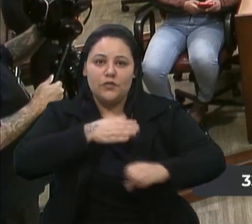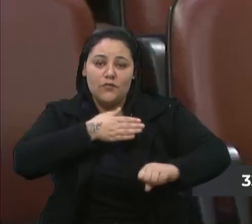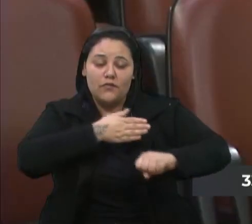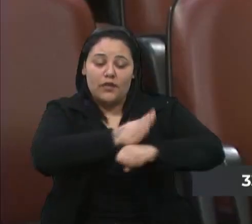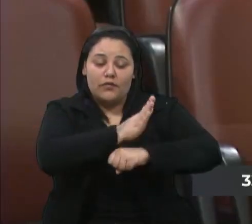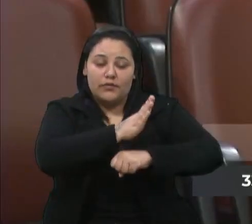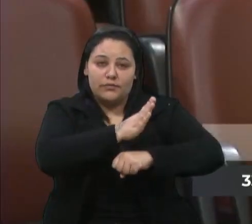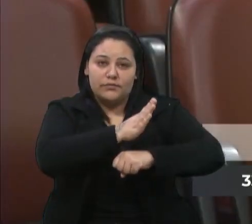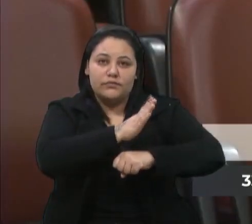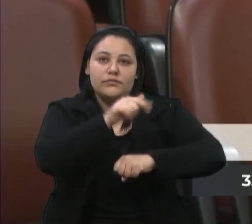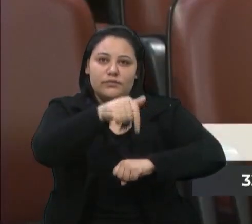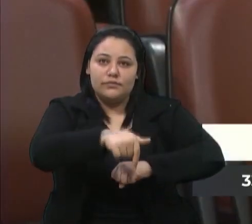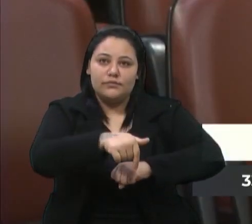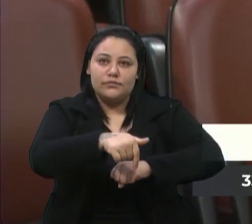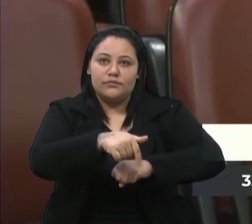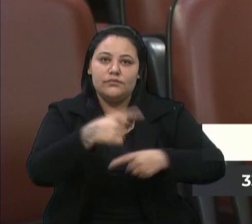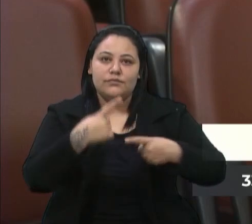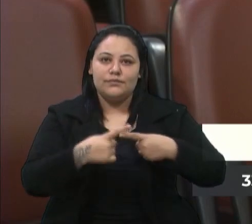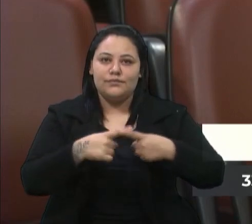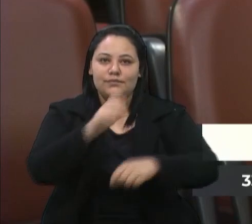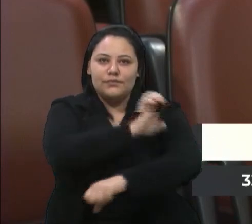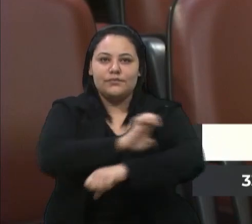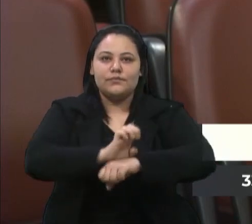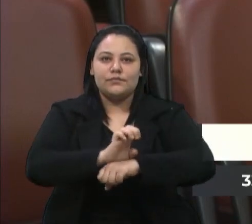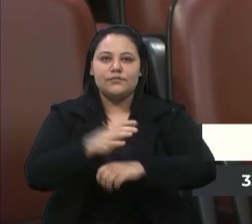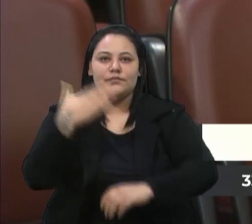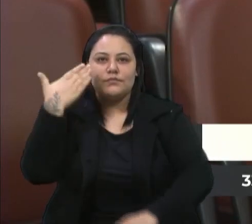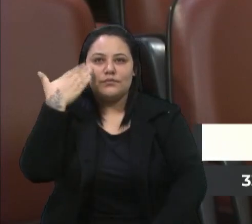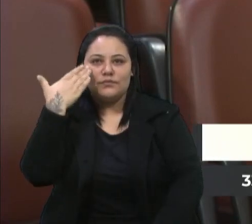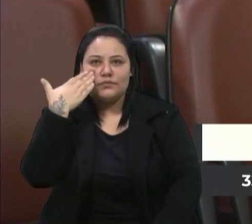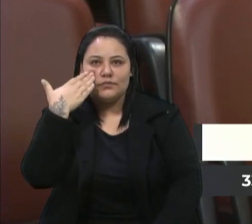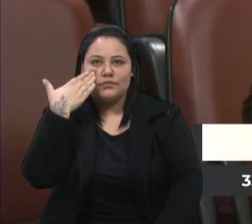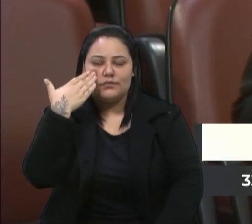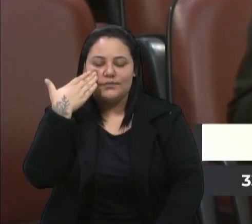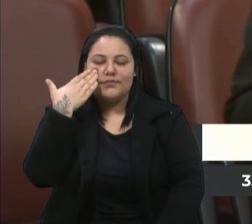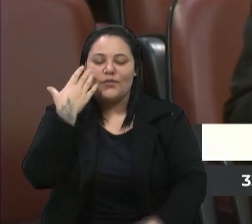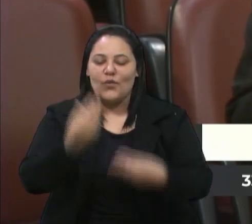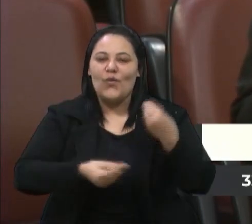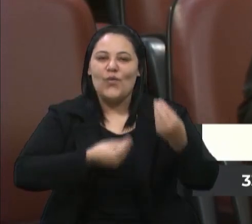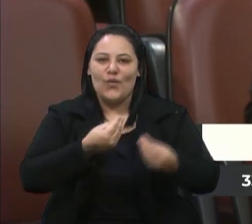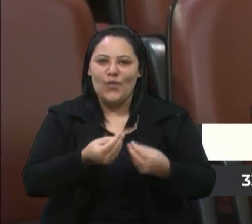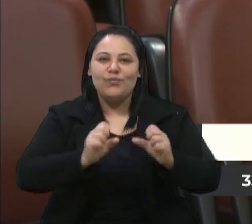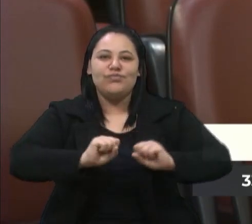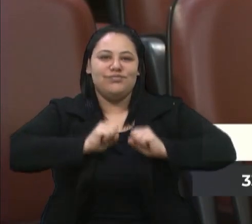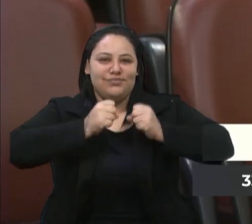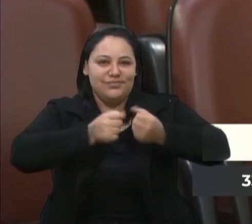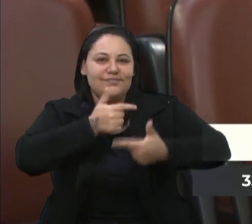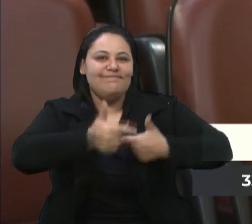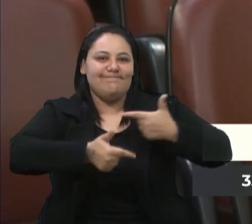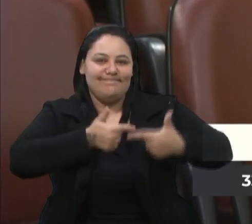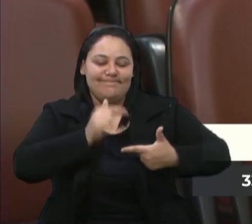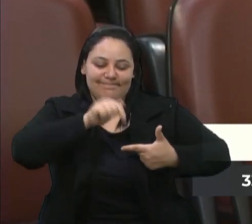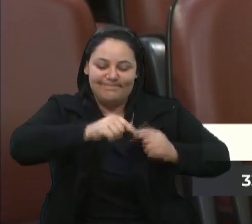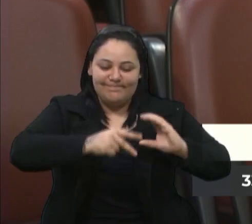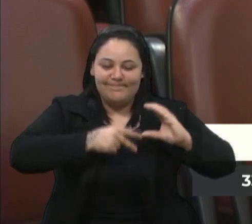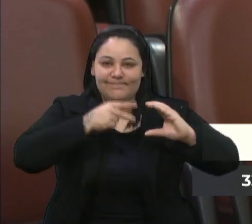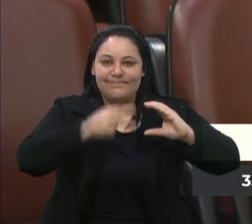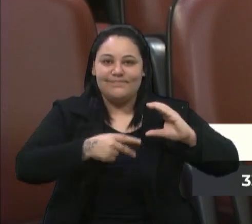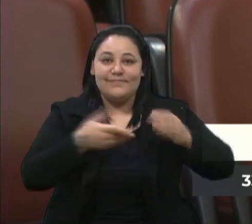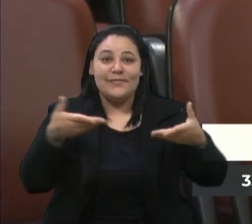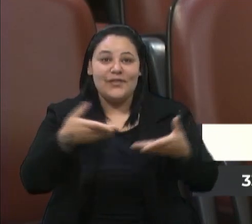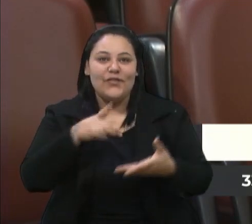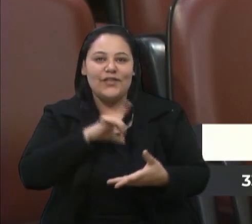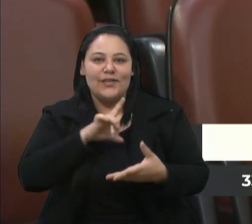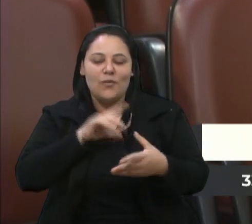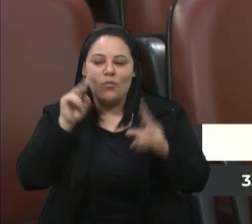favorável. Aí, pelos estagiários, sabendo quantos eles trabalham pela Câmara de Vereador, e agora vão ter um